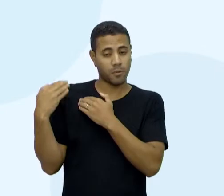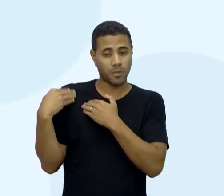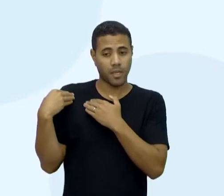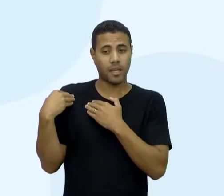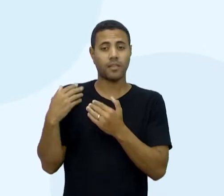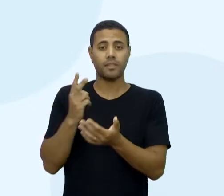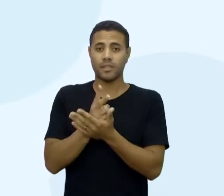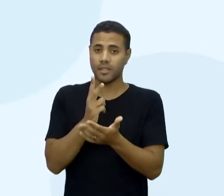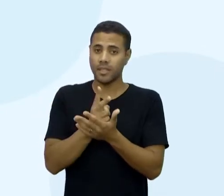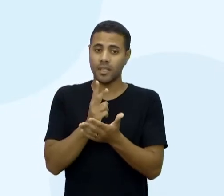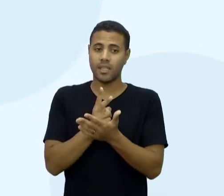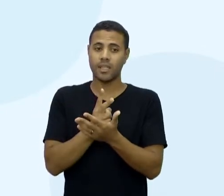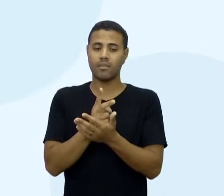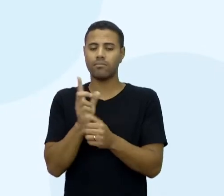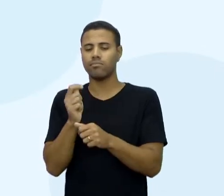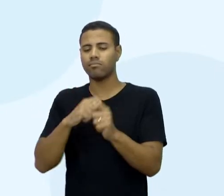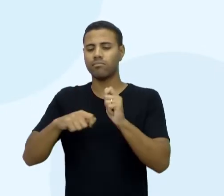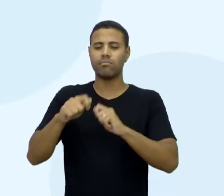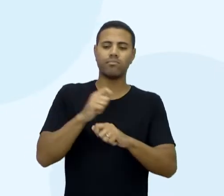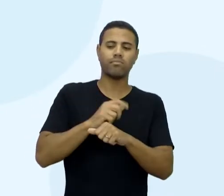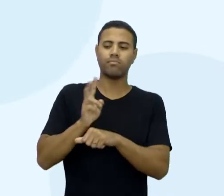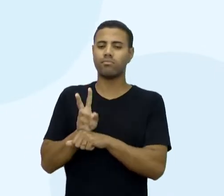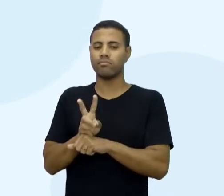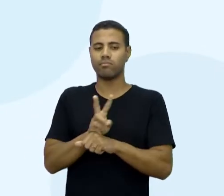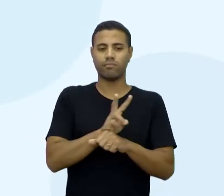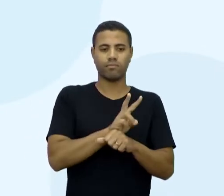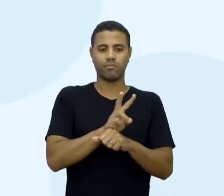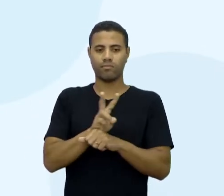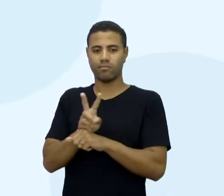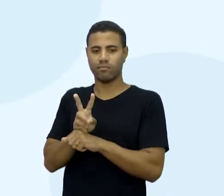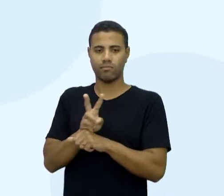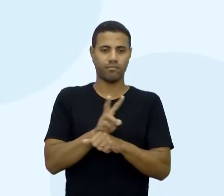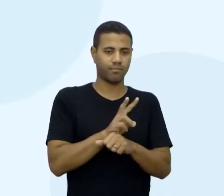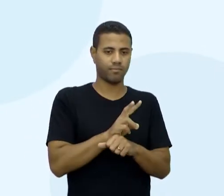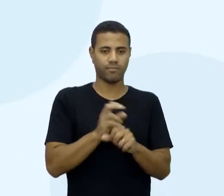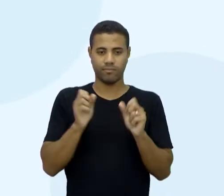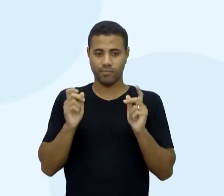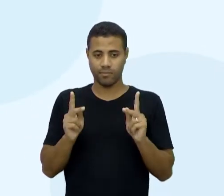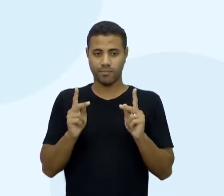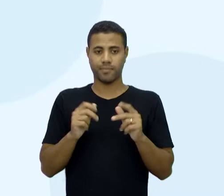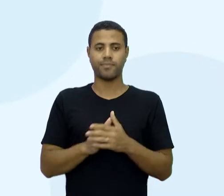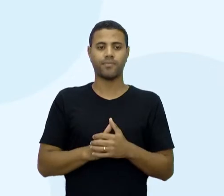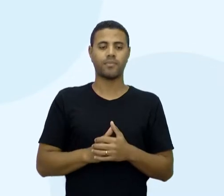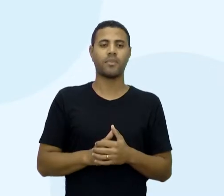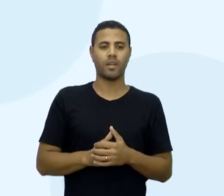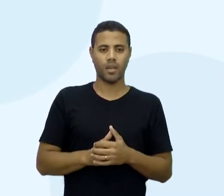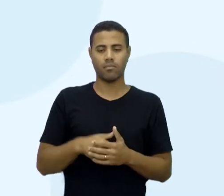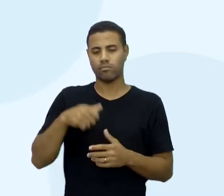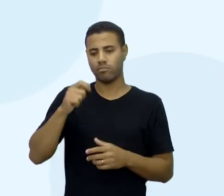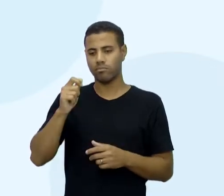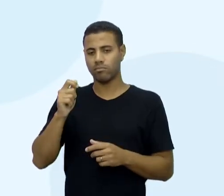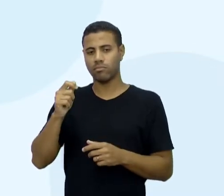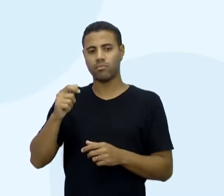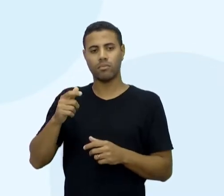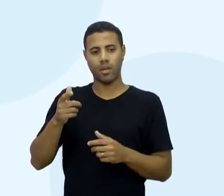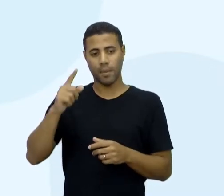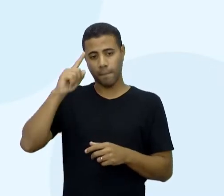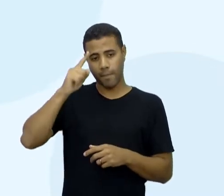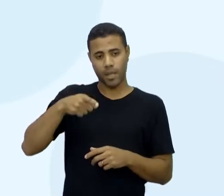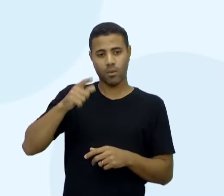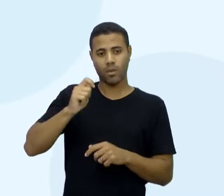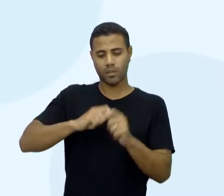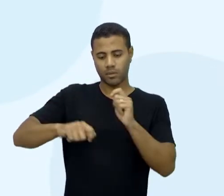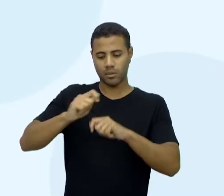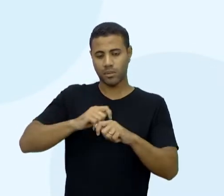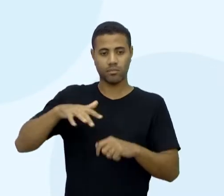os responsáveis por administrar, né, todo o museu, tá? Então eles comandam o setor administrativo.